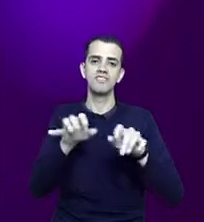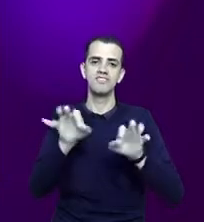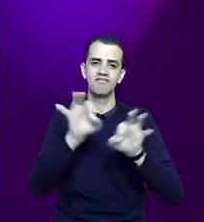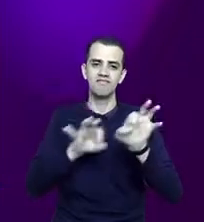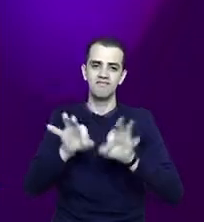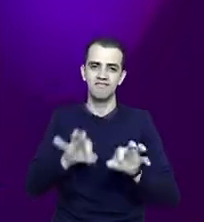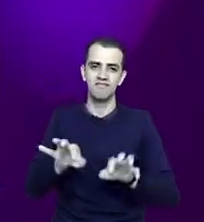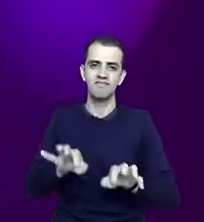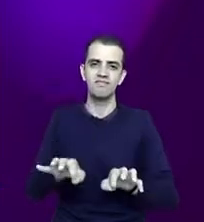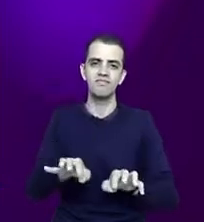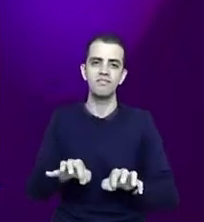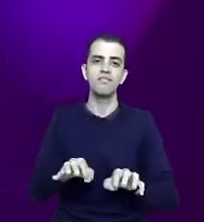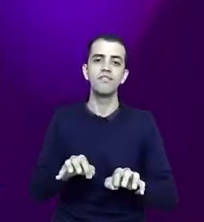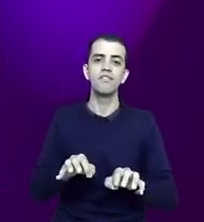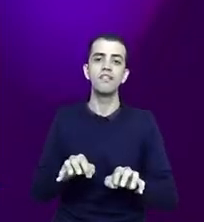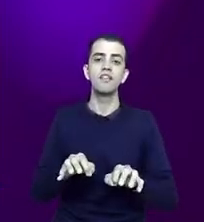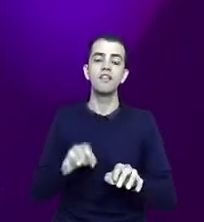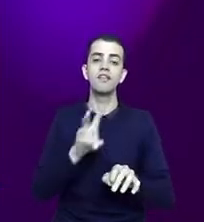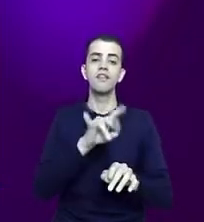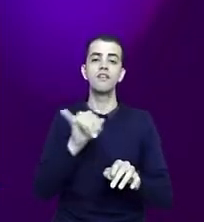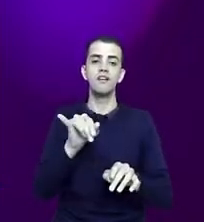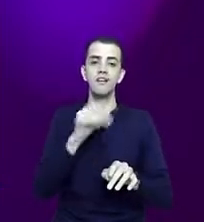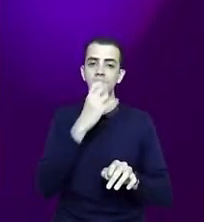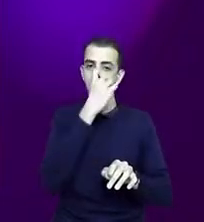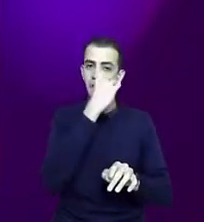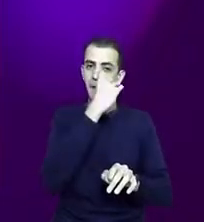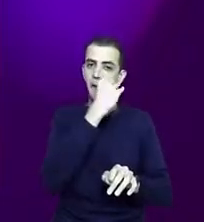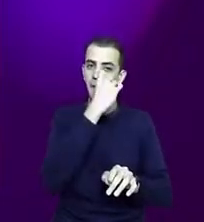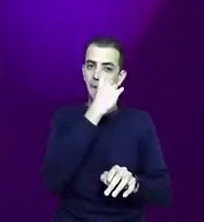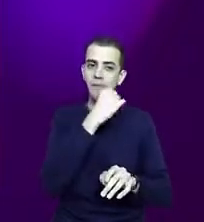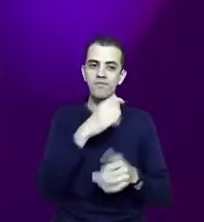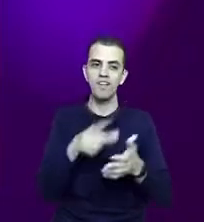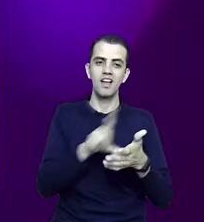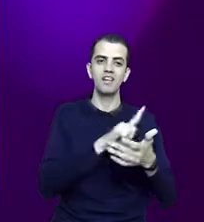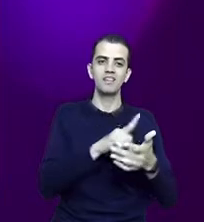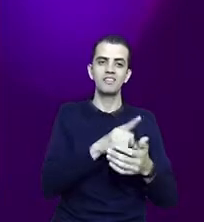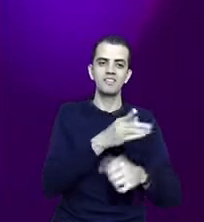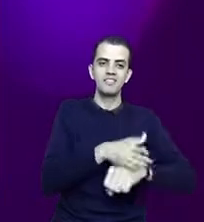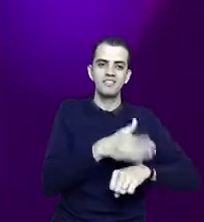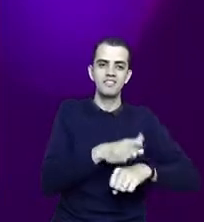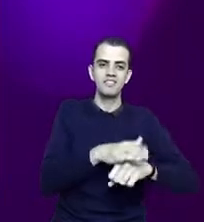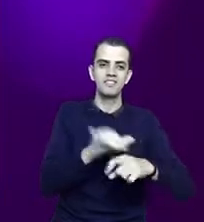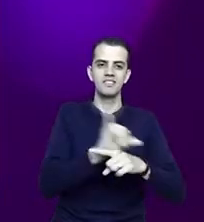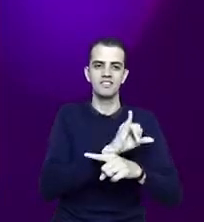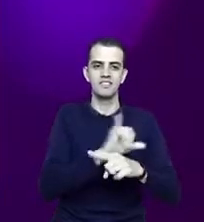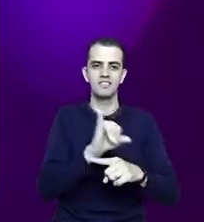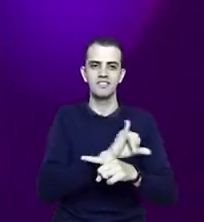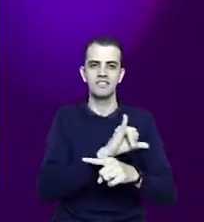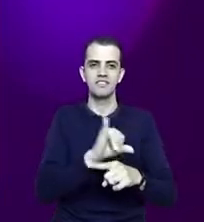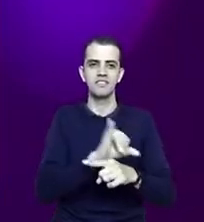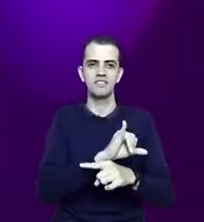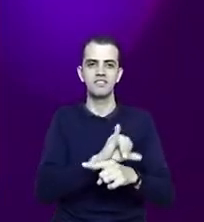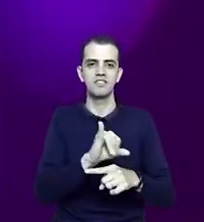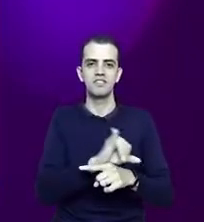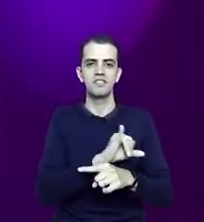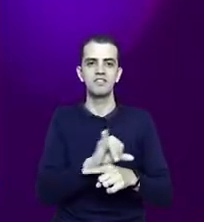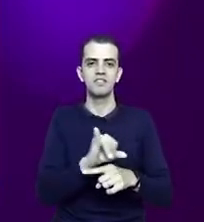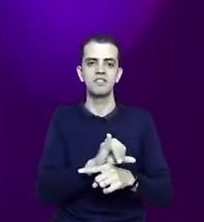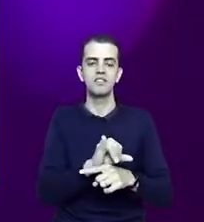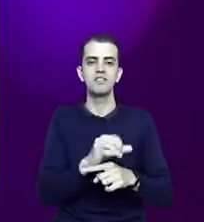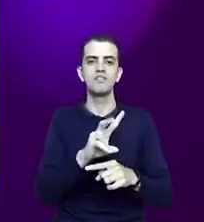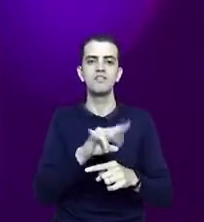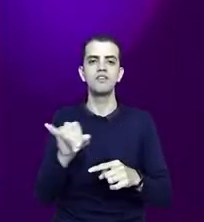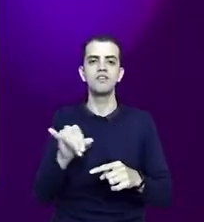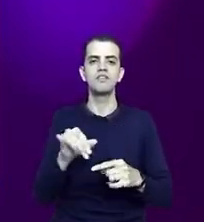essa osseotomia e esse planejamento intraoperatório ou pré-operatório, né? Eu acho que a grande